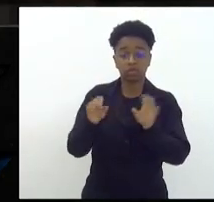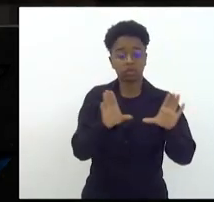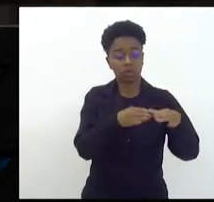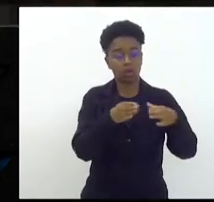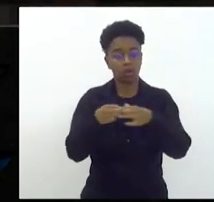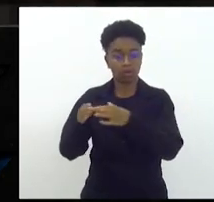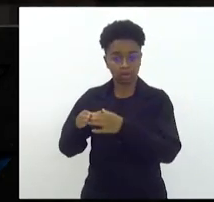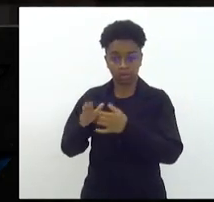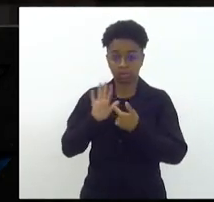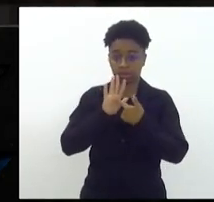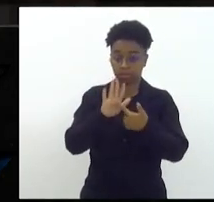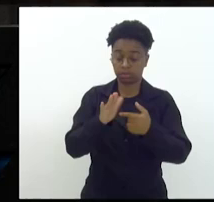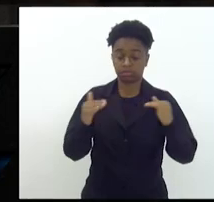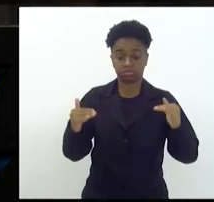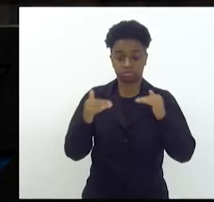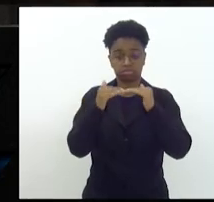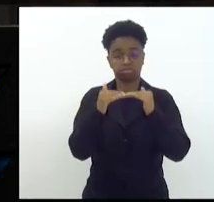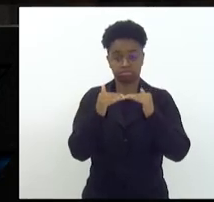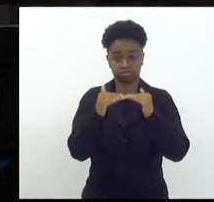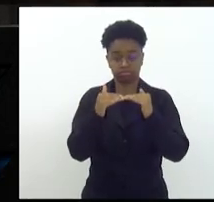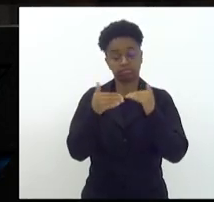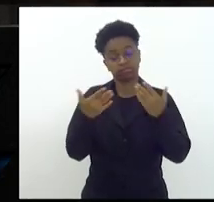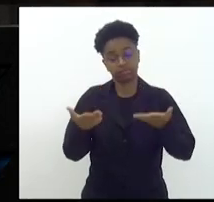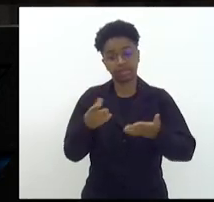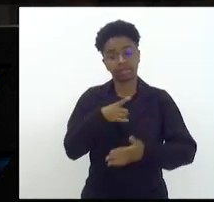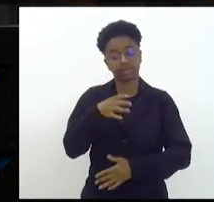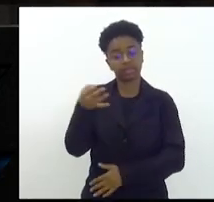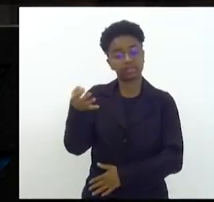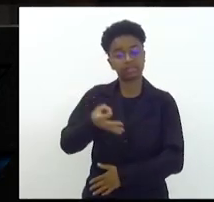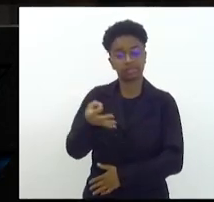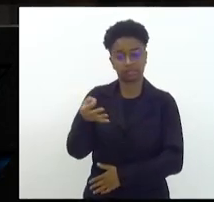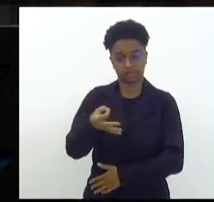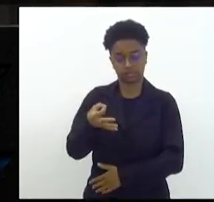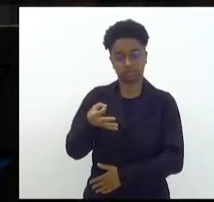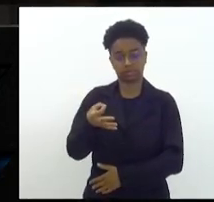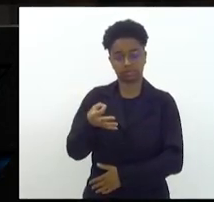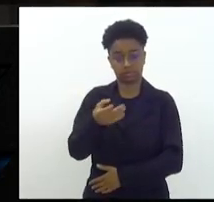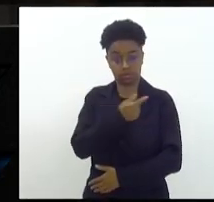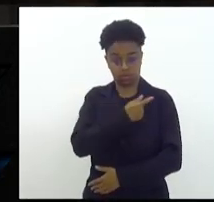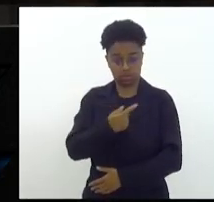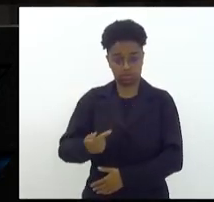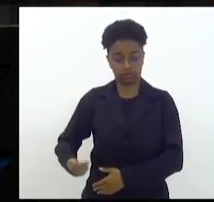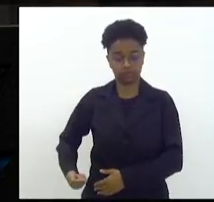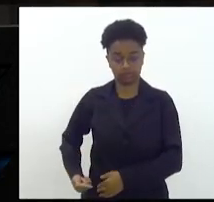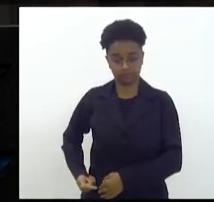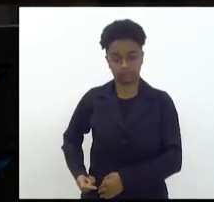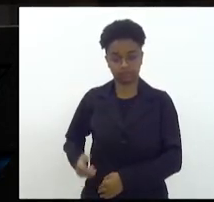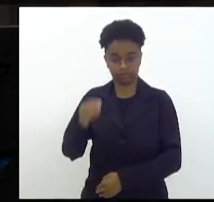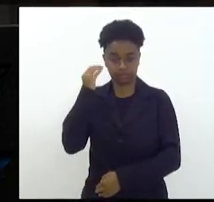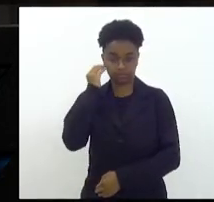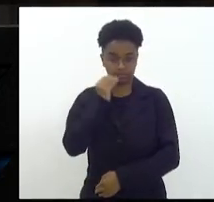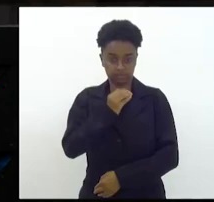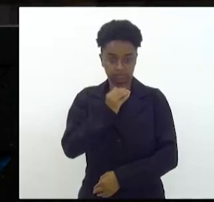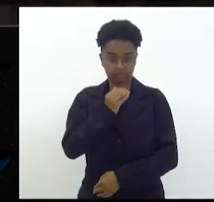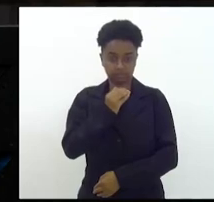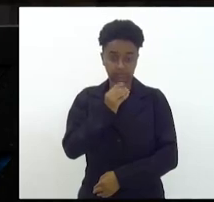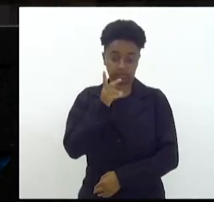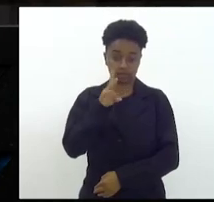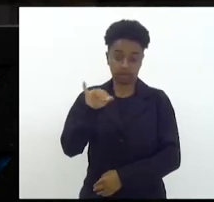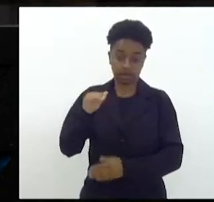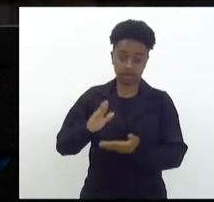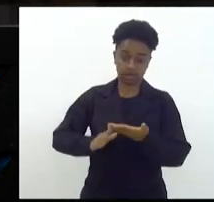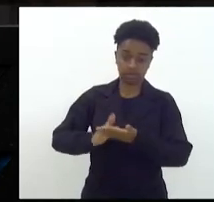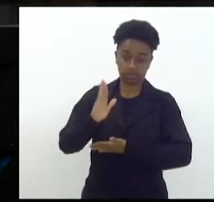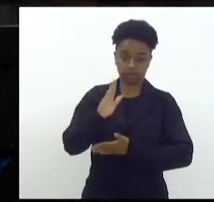deram pareceres favoráveis e eu tenho certeza que o governador Cláudio Castro irá